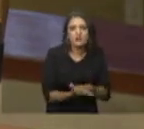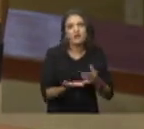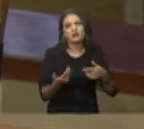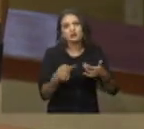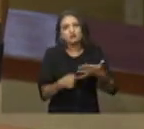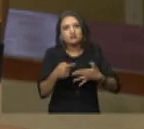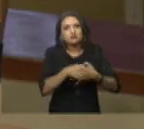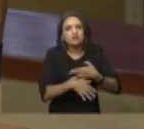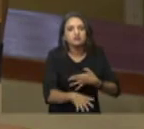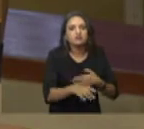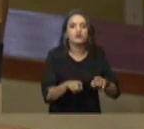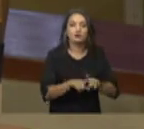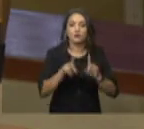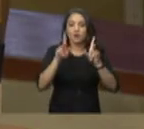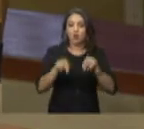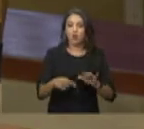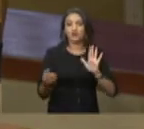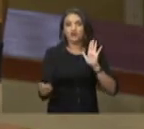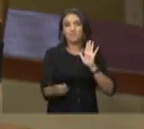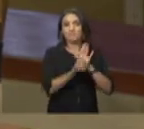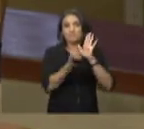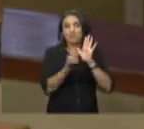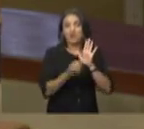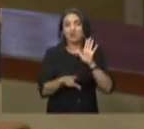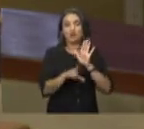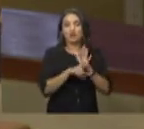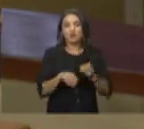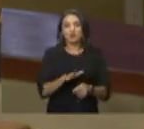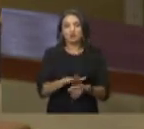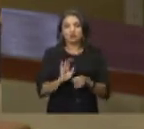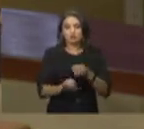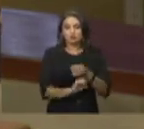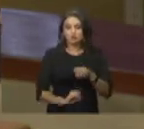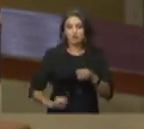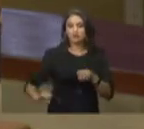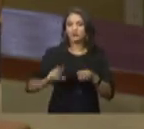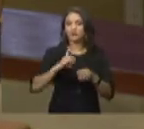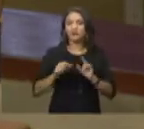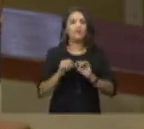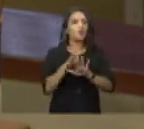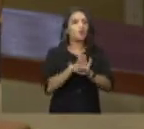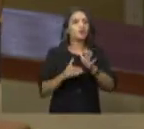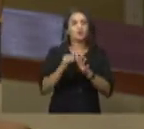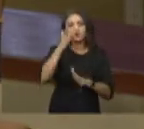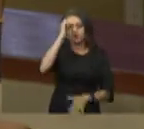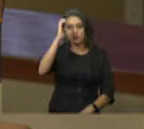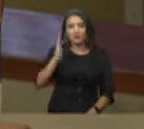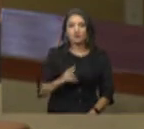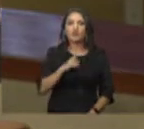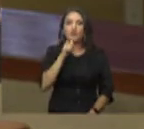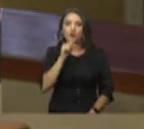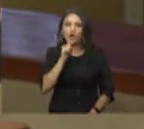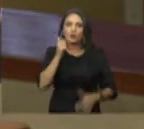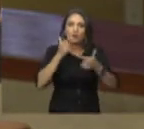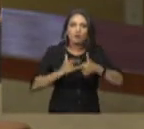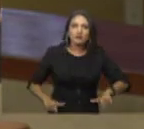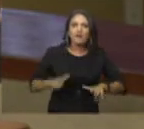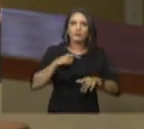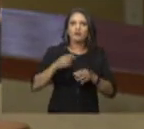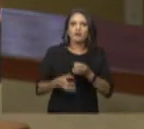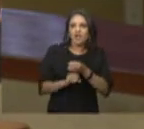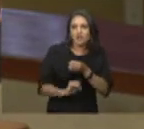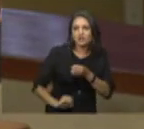com Marco legal do saneamento que daqui alguns anos vai fazer com que todos os brasileiros tenham água potável e esgoto